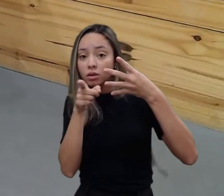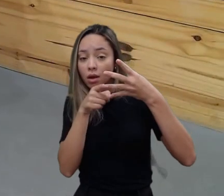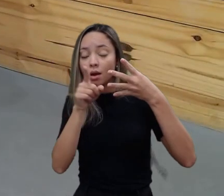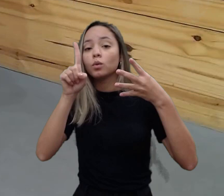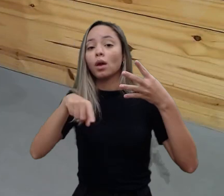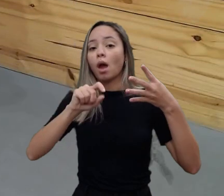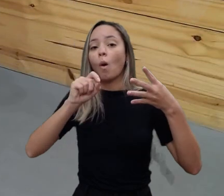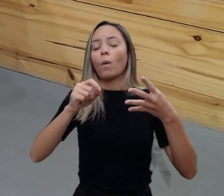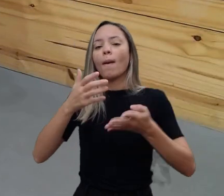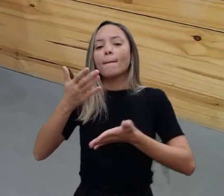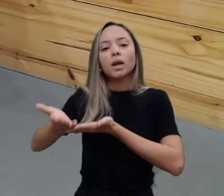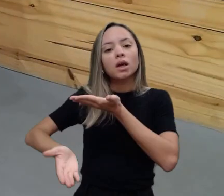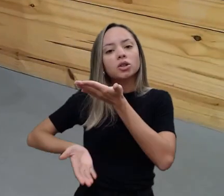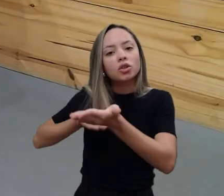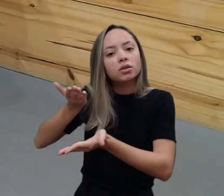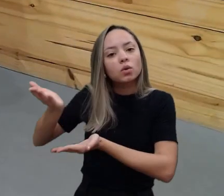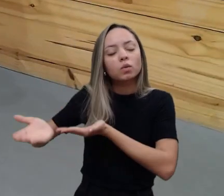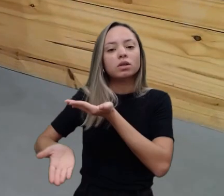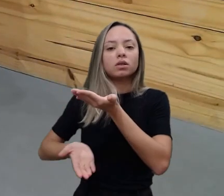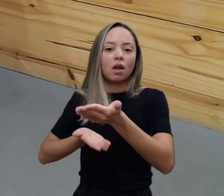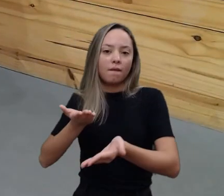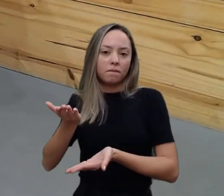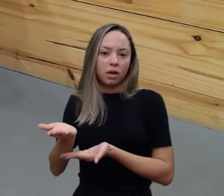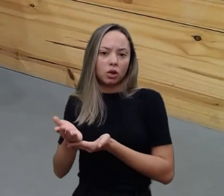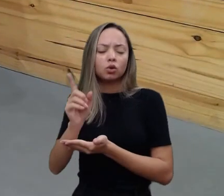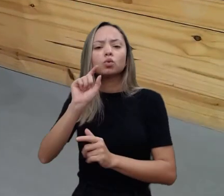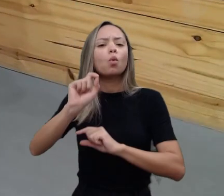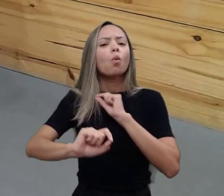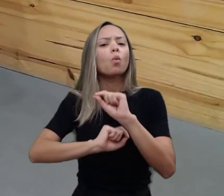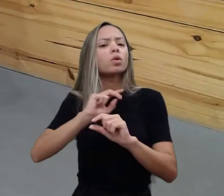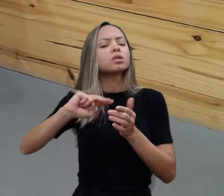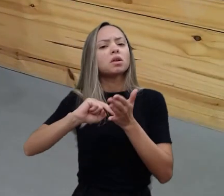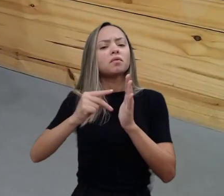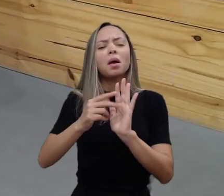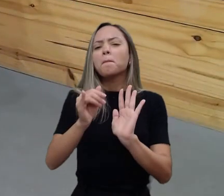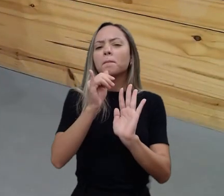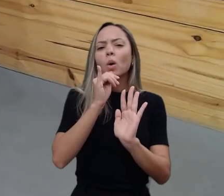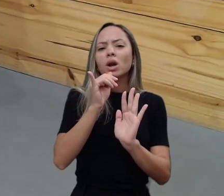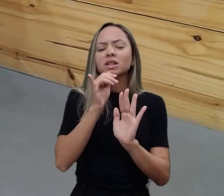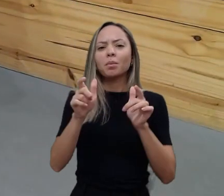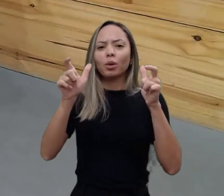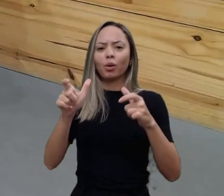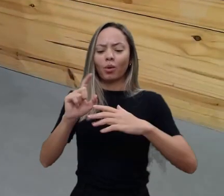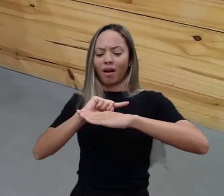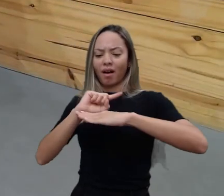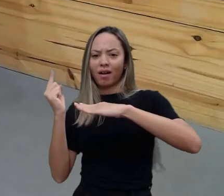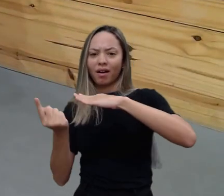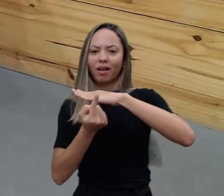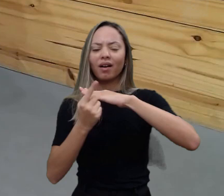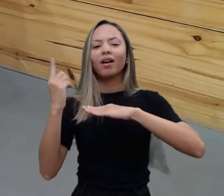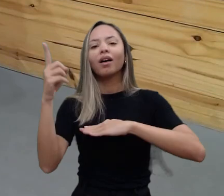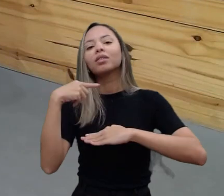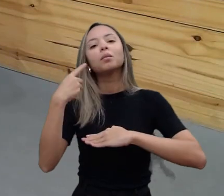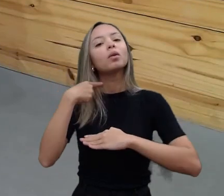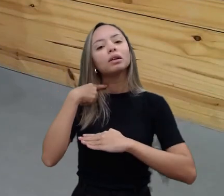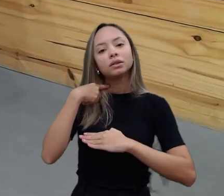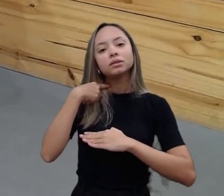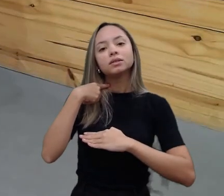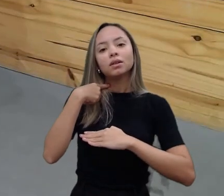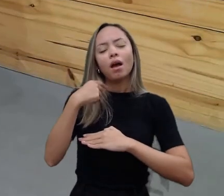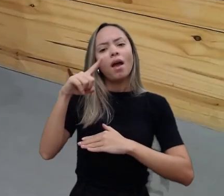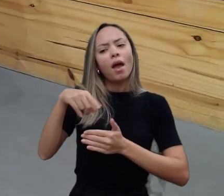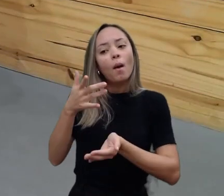a prestação de serviço. Então, um exemplo prático de prestação de serviço, um escritório de advocacia presta um serviço